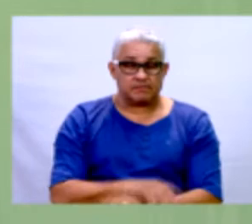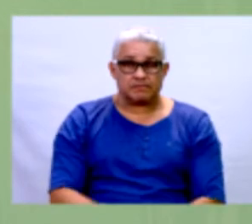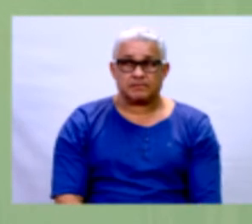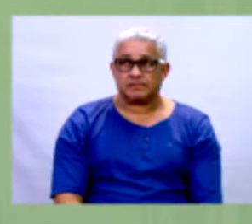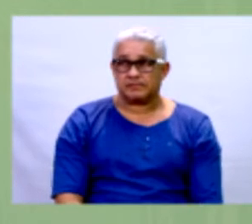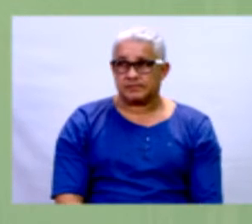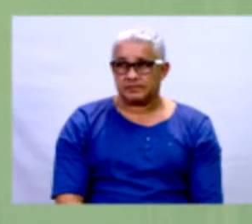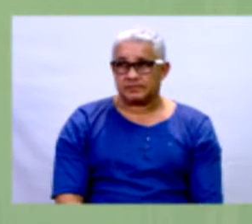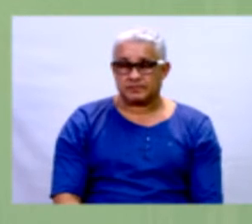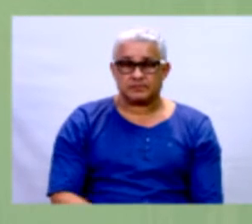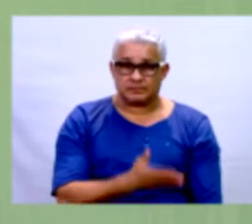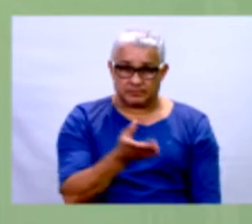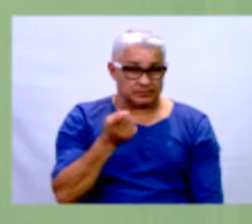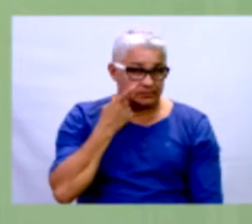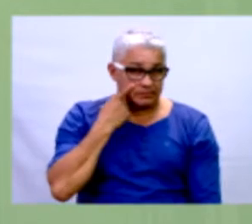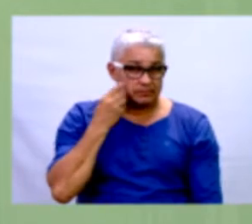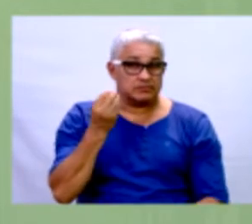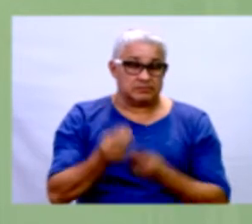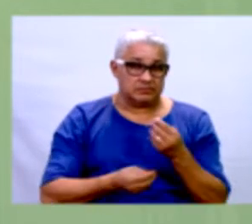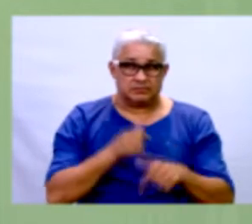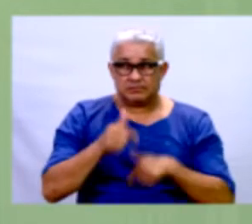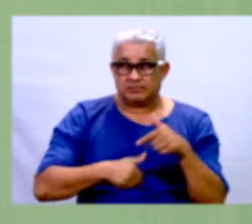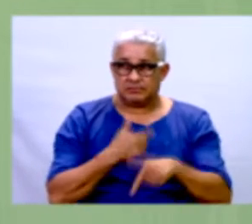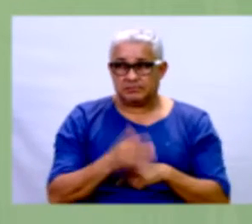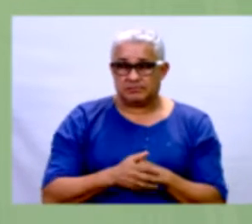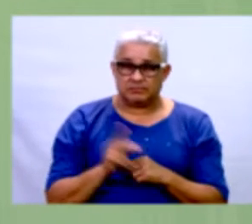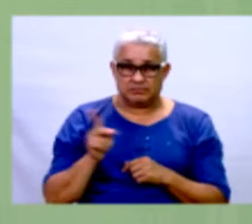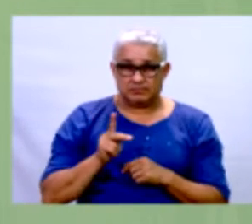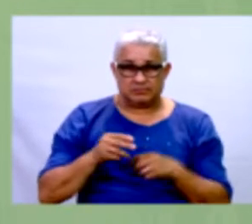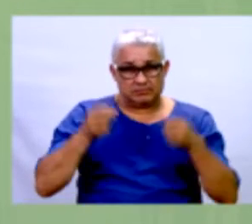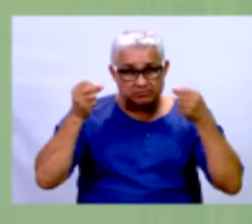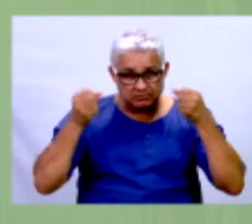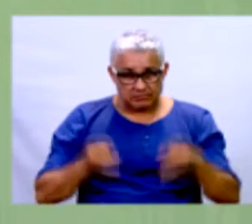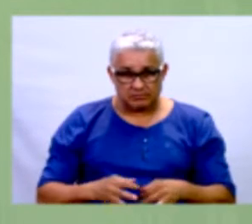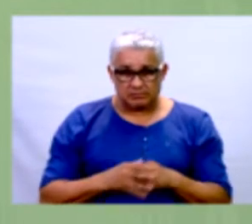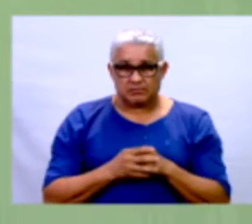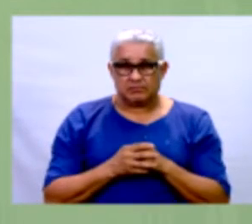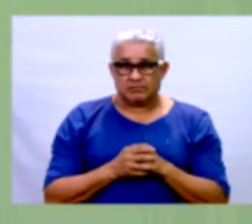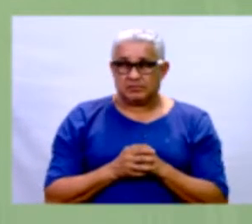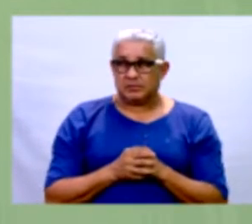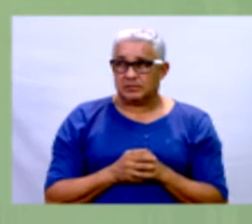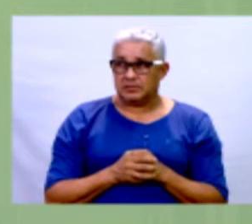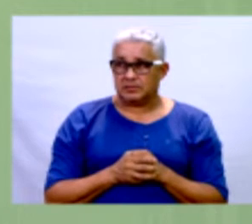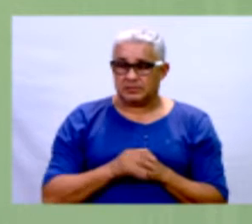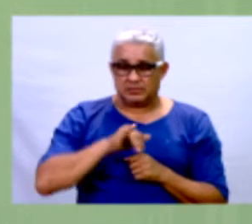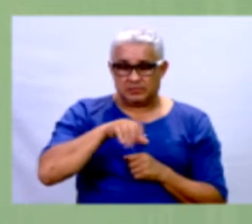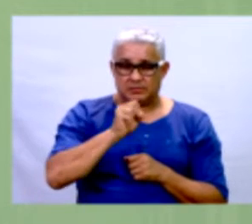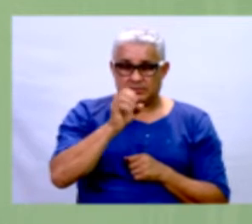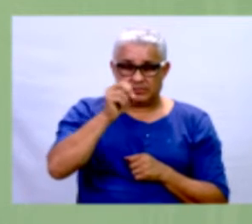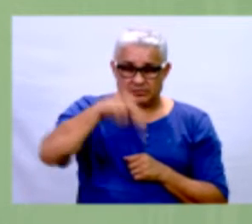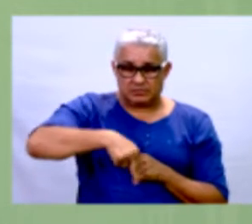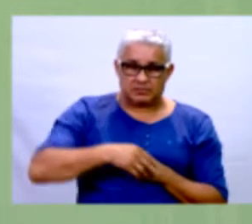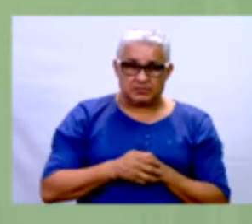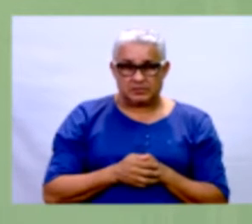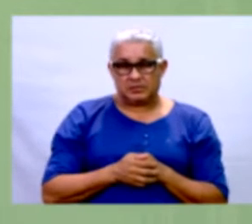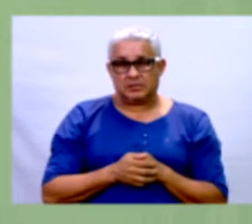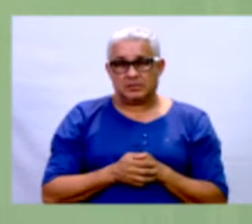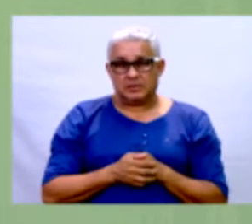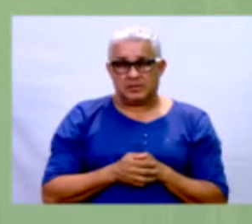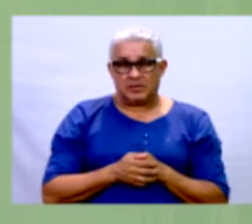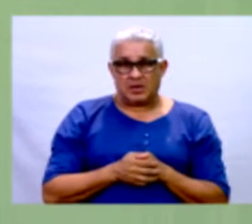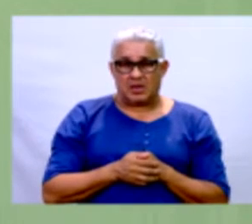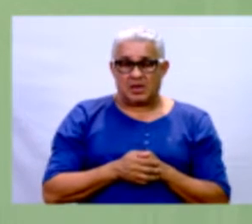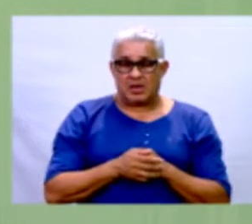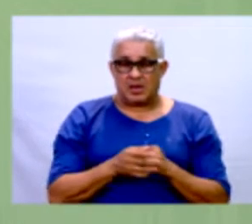para vocês verem como que isso funciona, né? Então, o professor citou que JSON nada mais é do que um acrônimo para